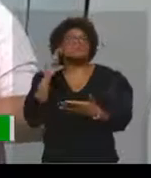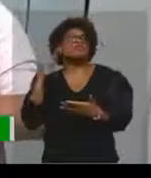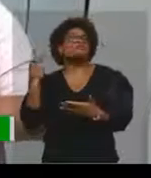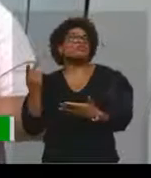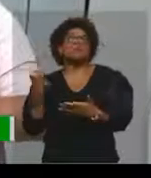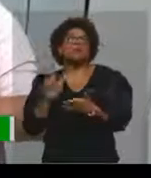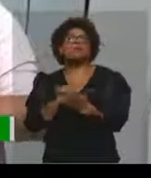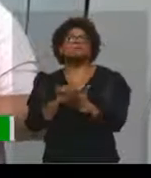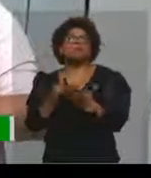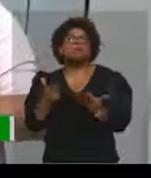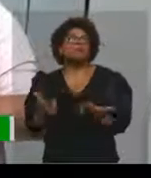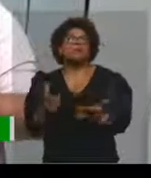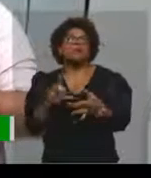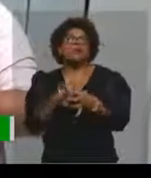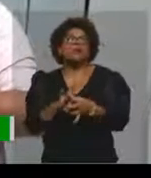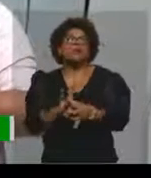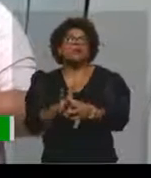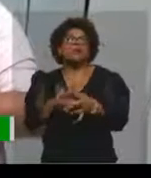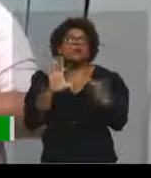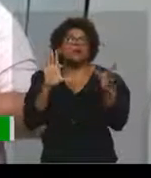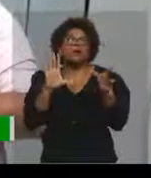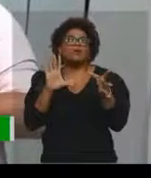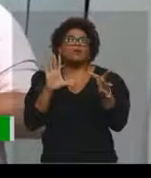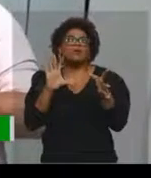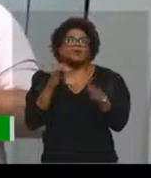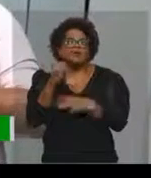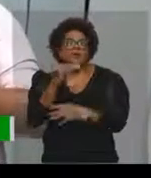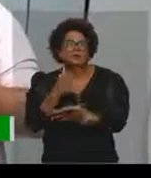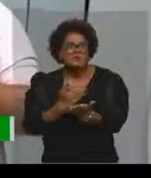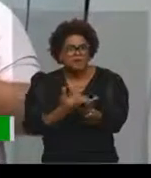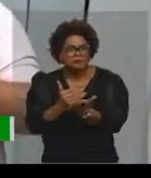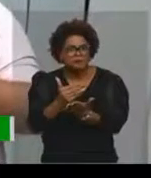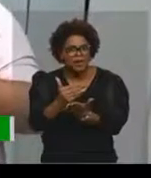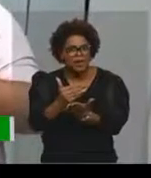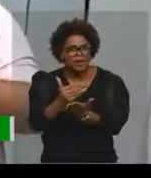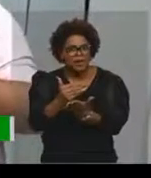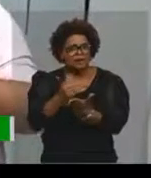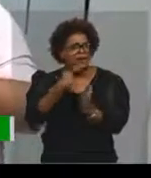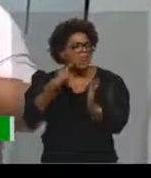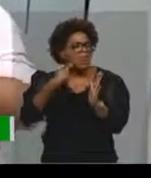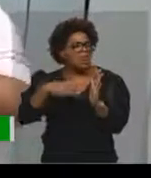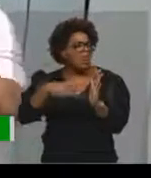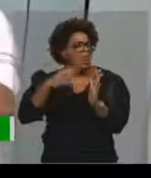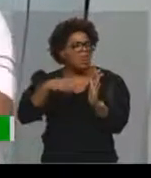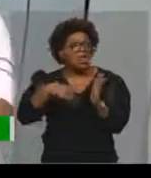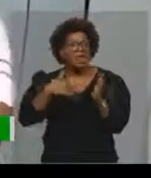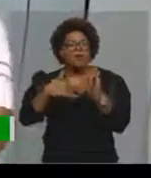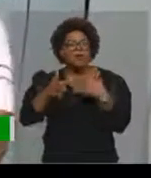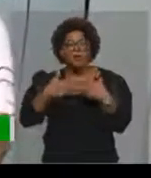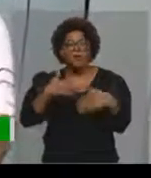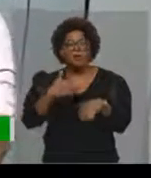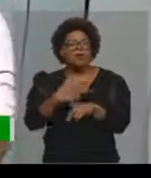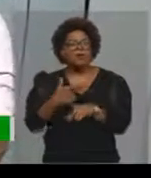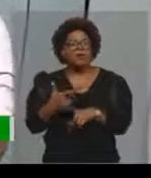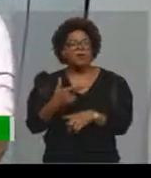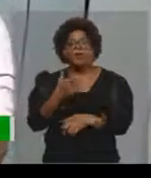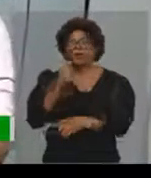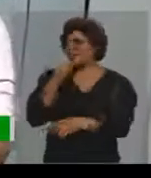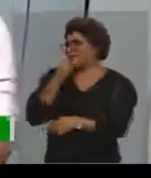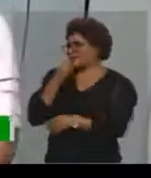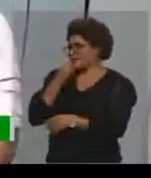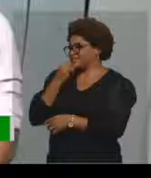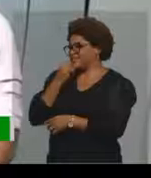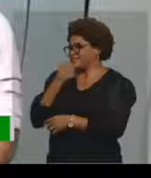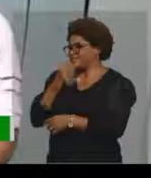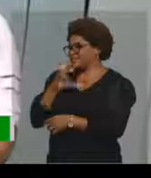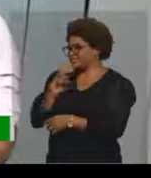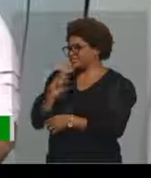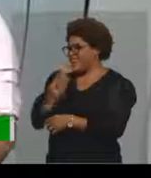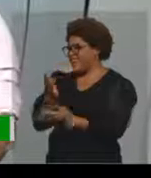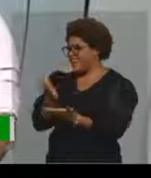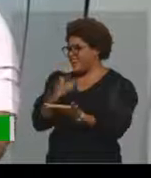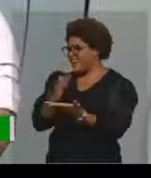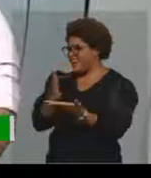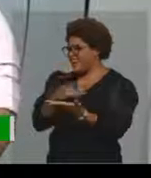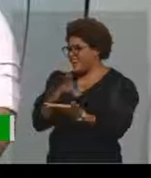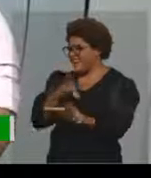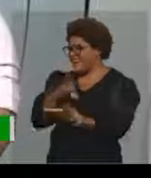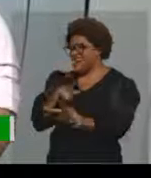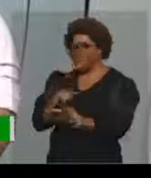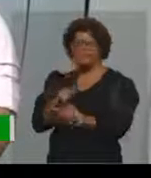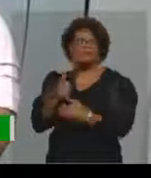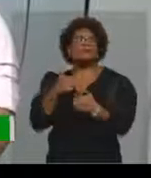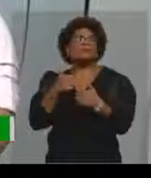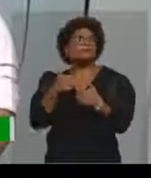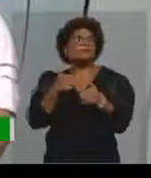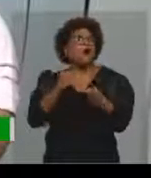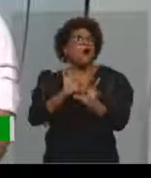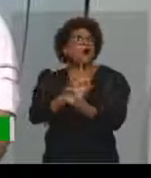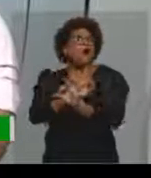importa. Está começando então? Leia o que você queira. 10 páginas por dia. Ótimo. Se for 10 páginas já está de